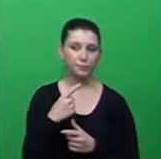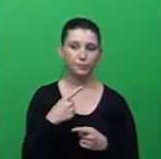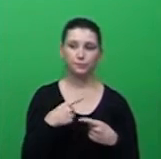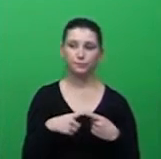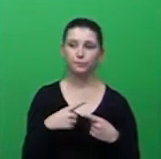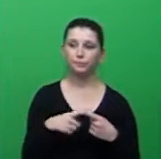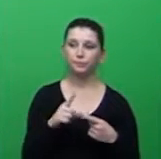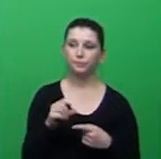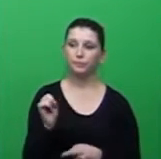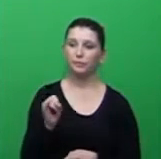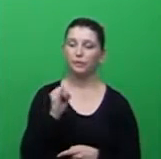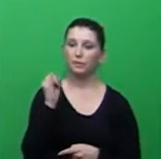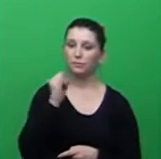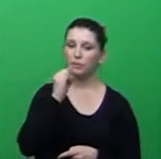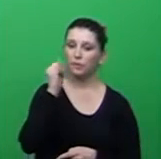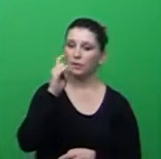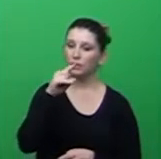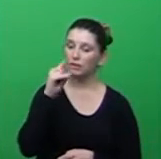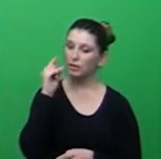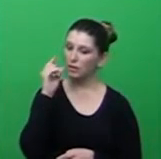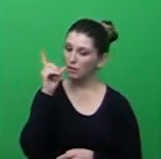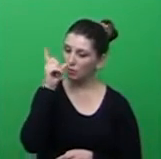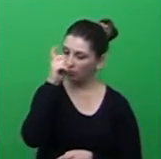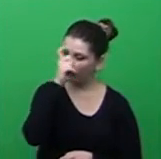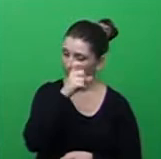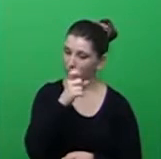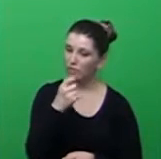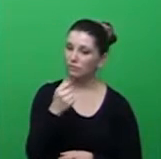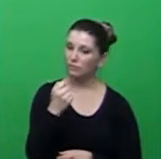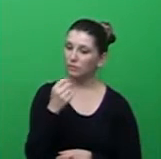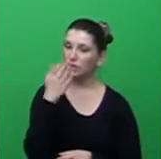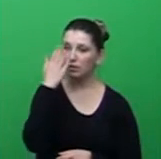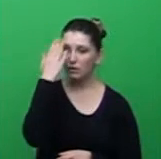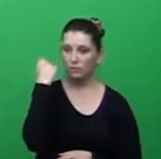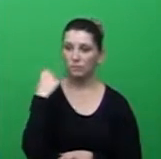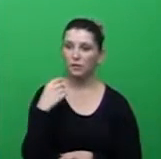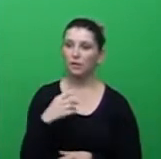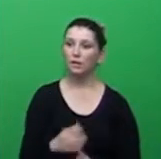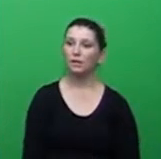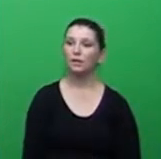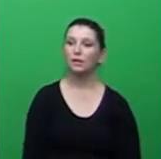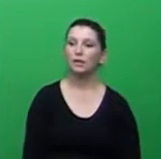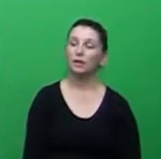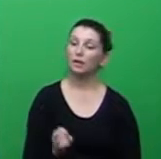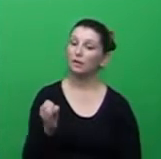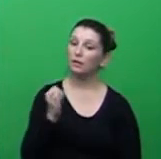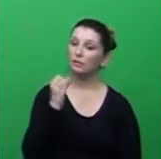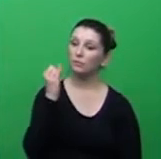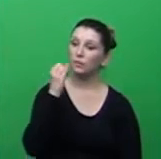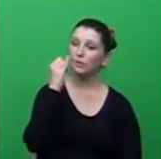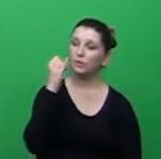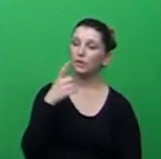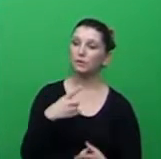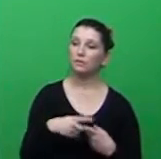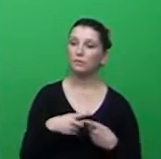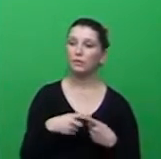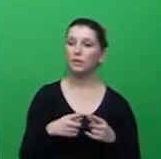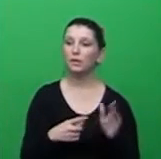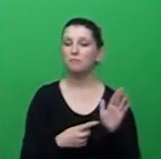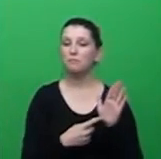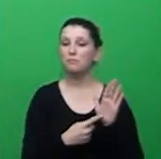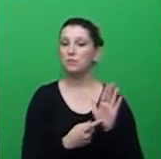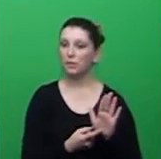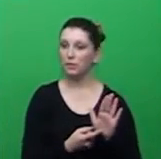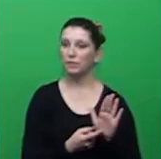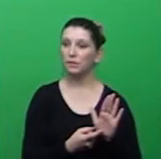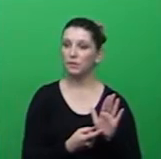Ela é muito mais complexa, ela é muito didática e ela é de fundamental importância, porque ela demonstra a civilidade